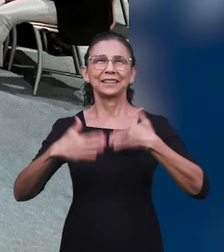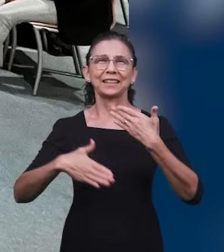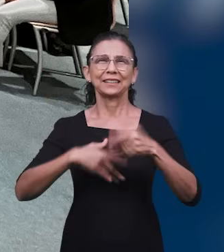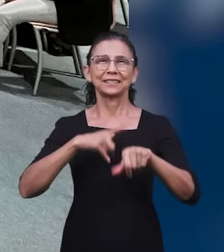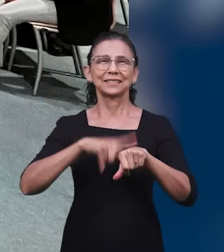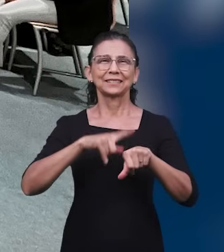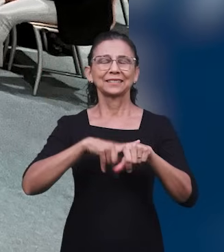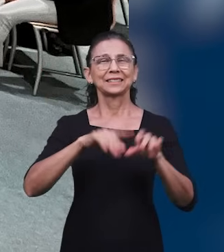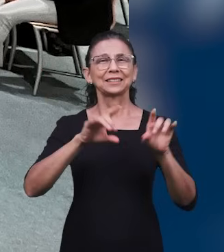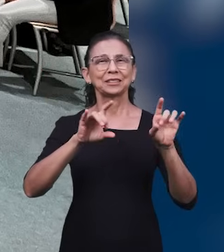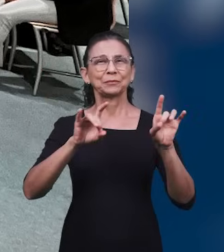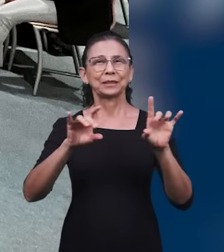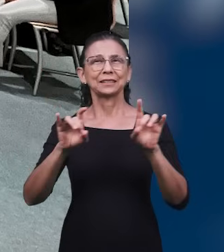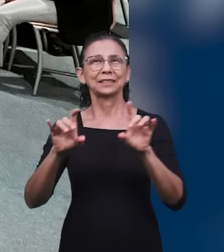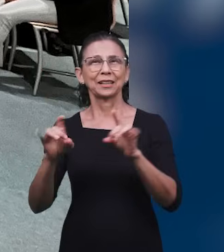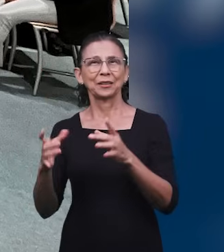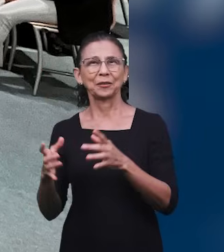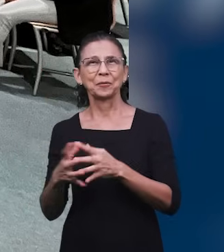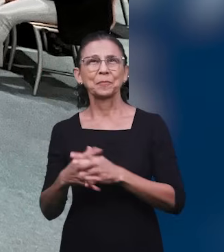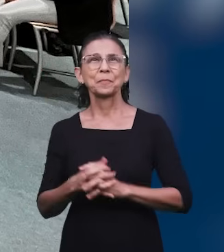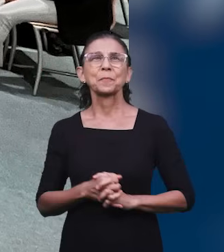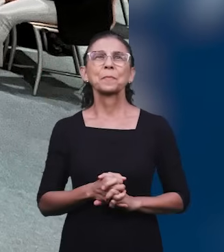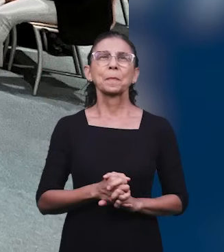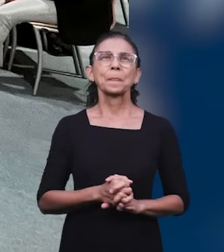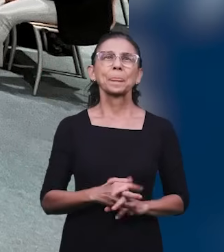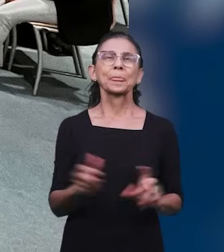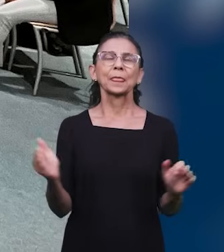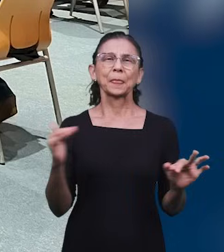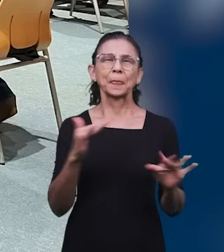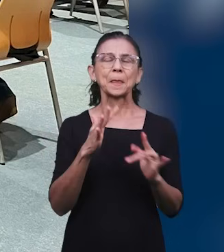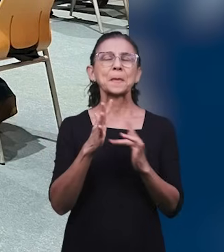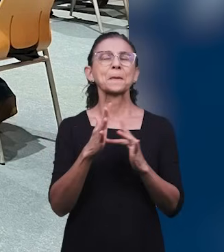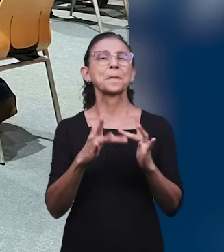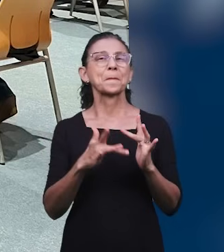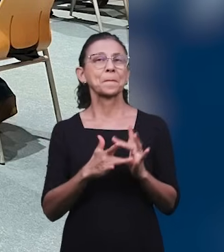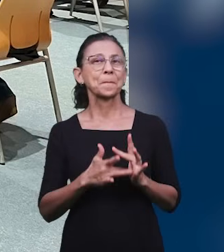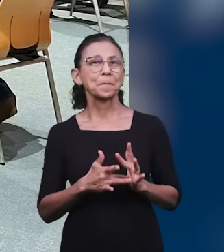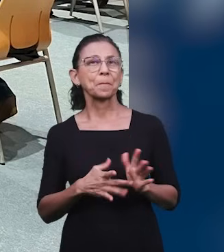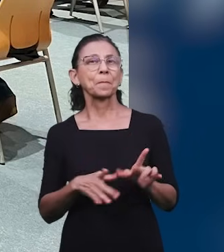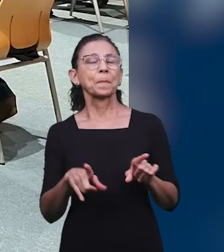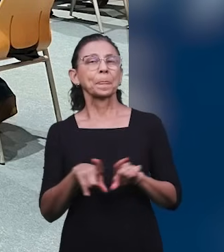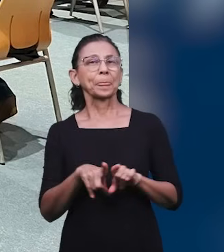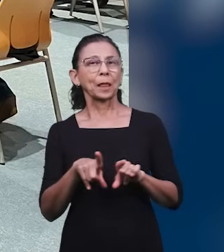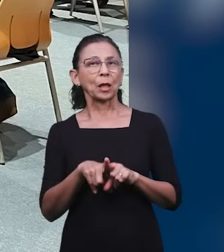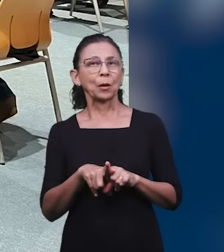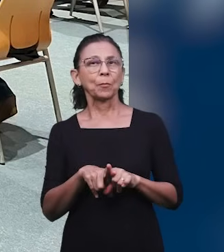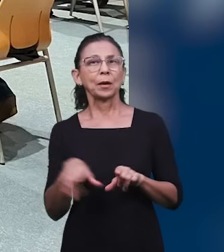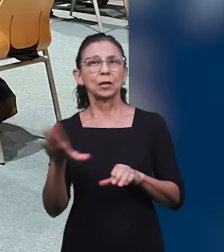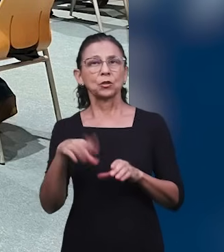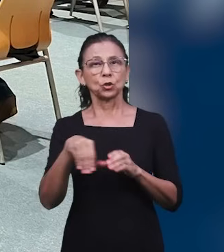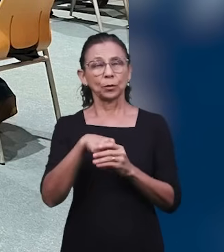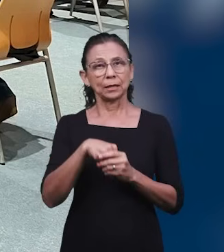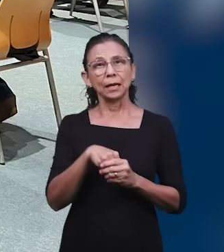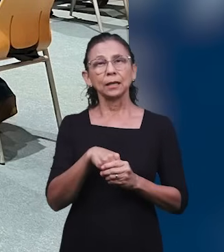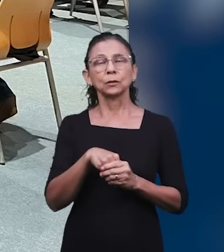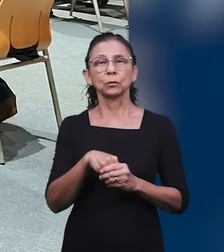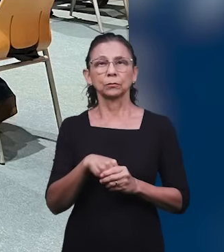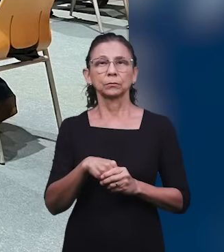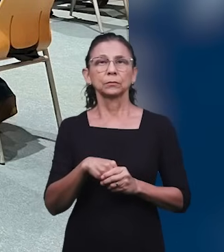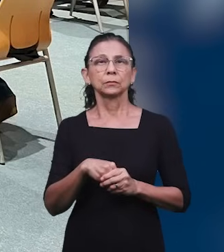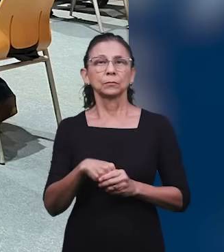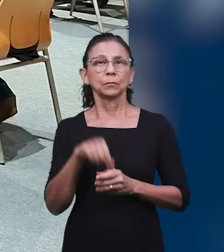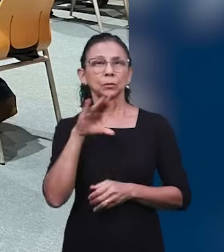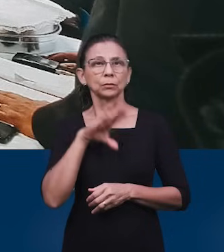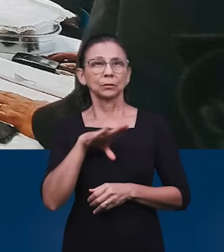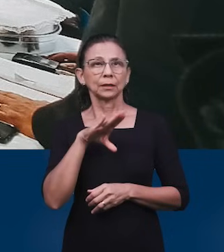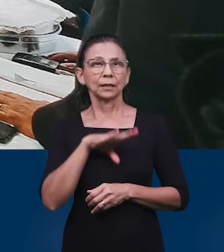momento especial que a igreja tem vivido. Louvado seja o nome do Senhor! A igreja de Haia está sob o ministério do pastor Anderson